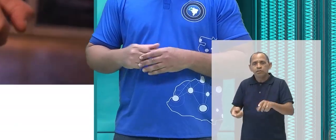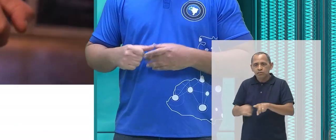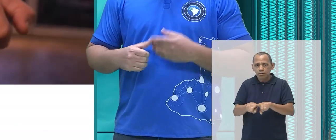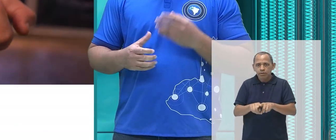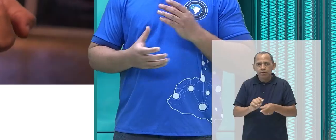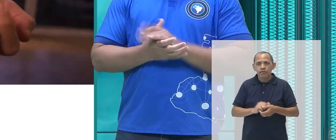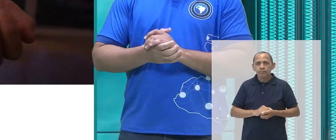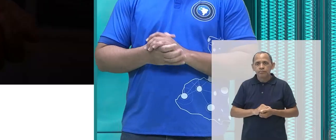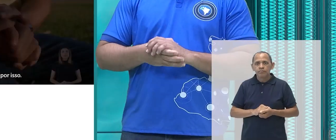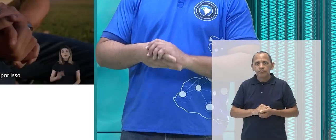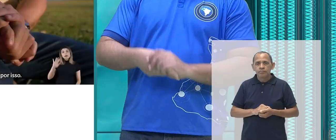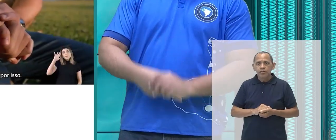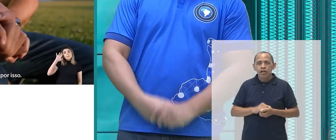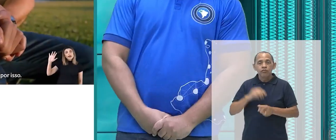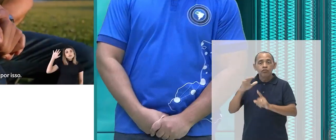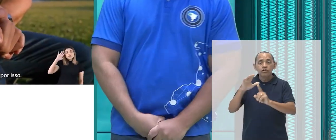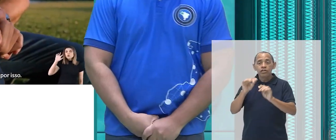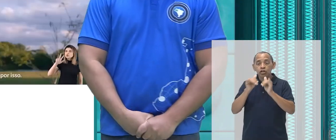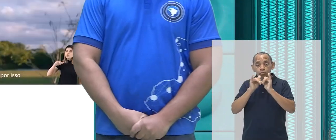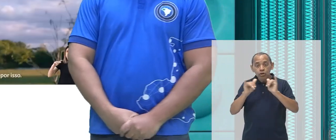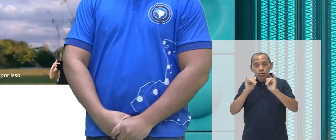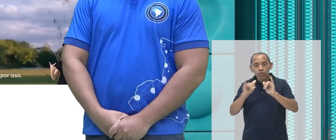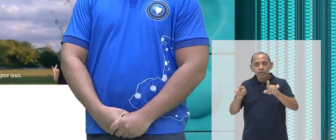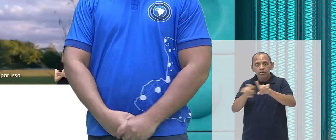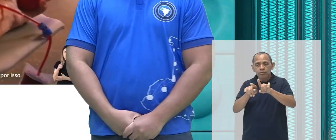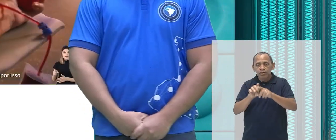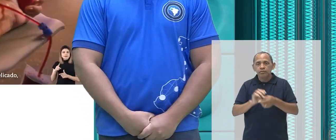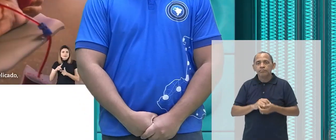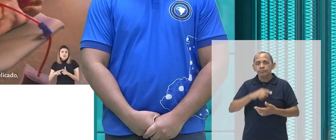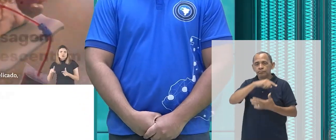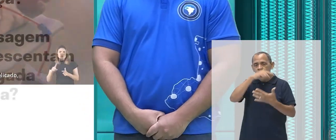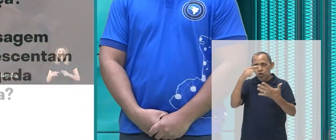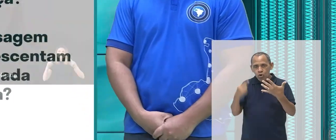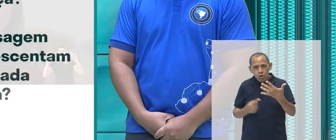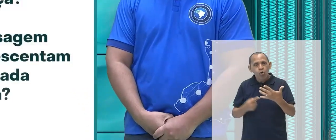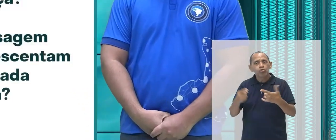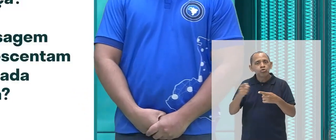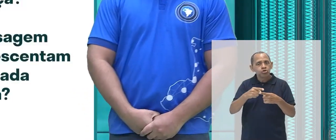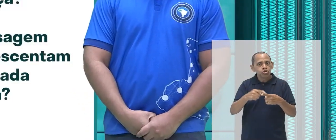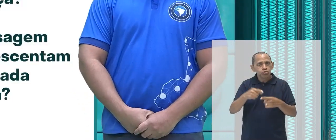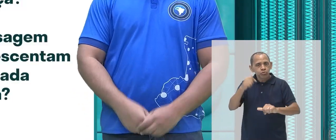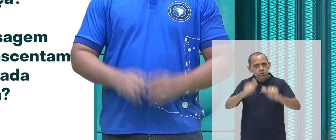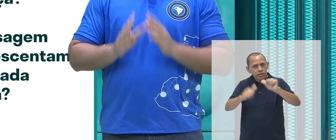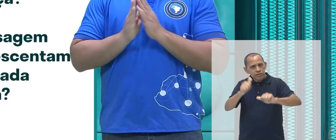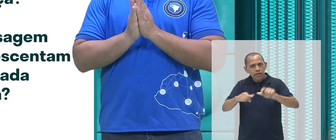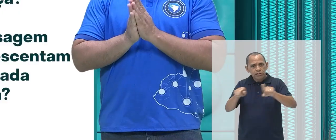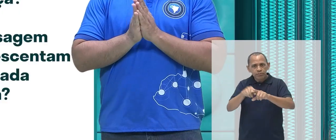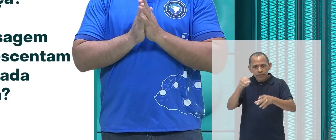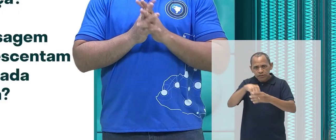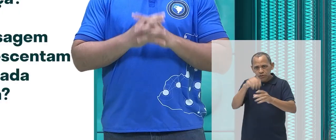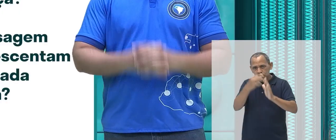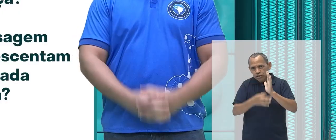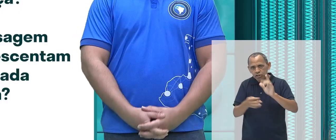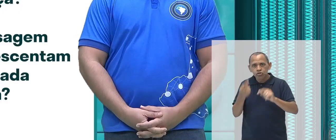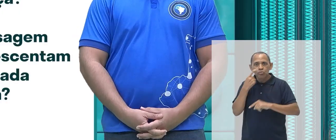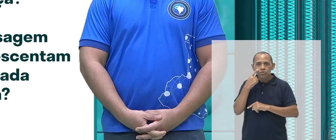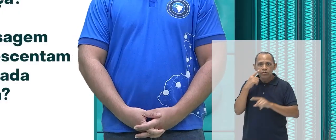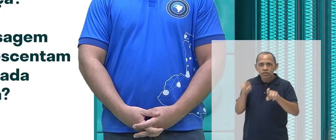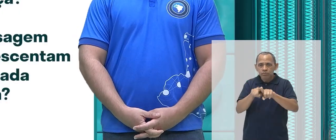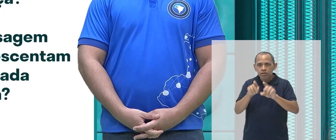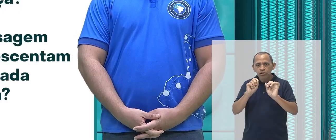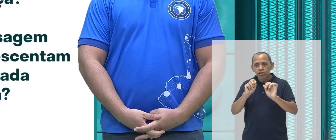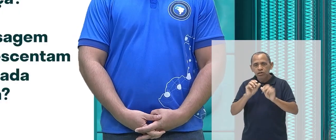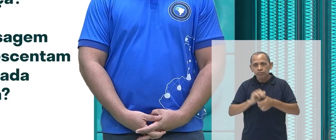ok? Vamos seguir? Temos mais pontos a serem analisados aqui no nosso texto. Agora, vamos observar a